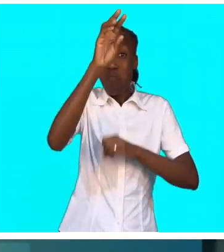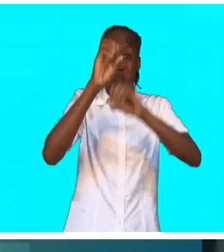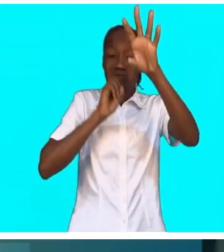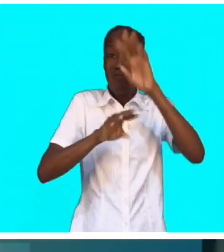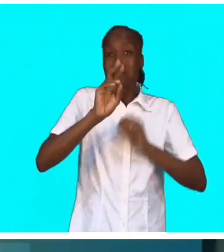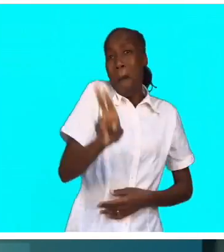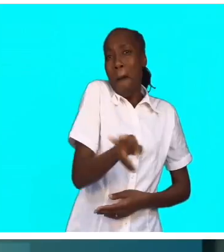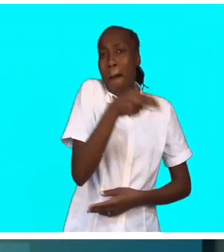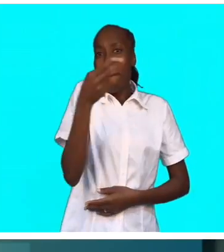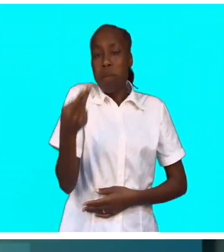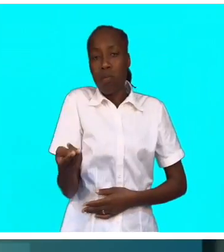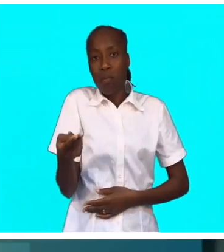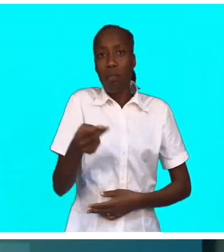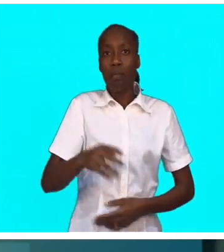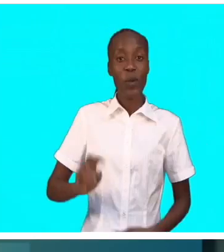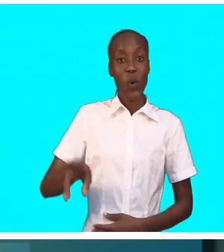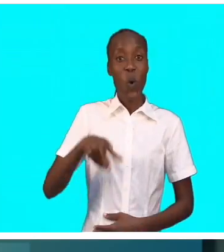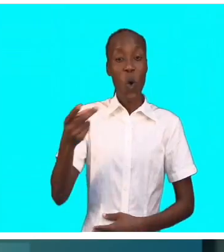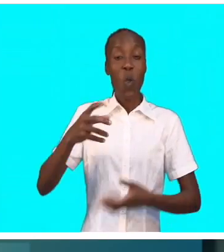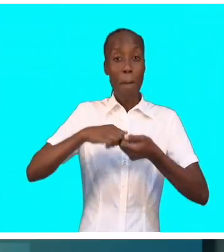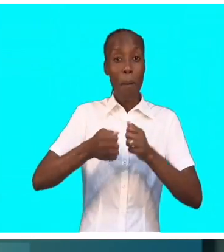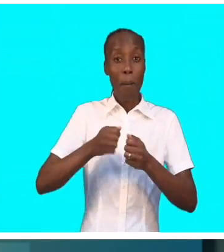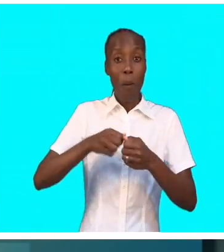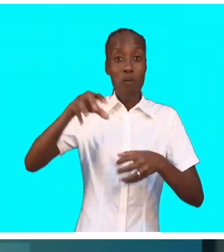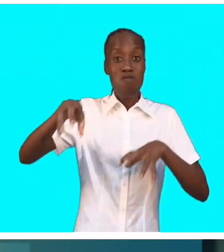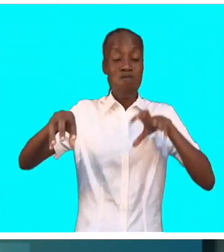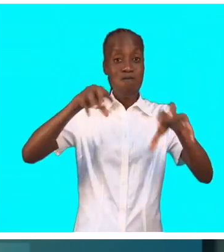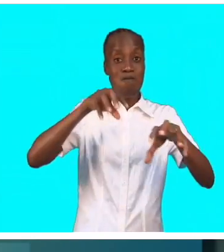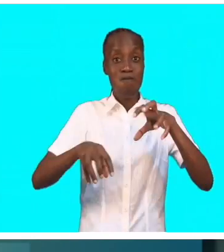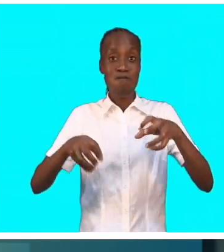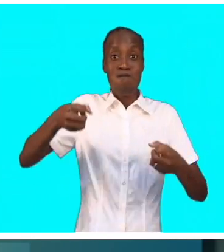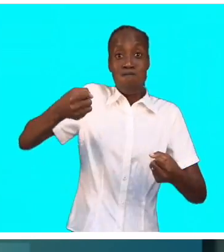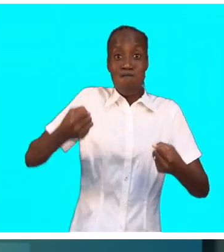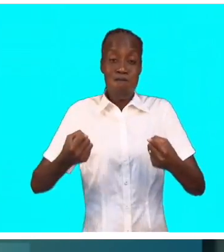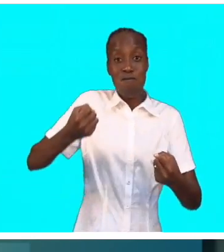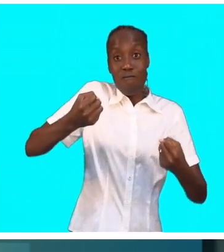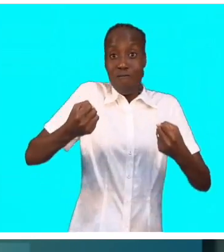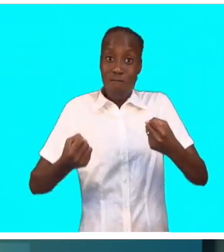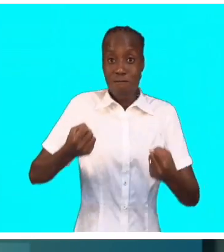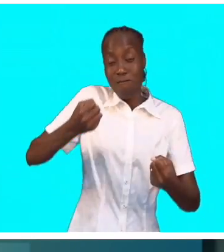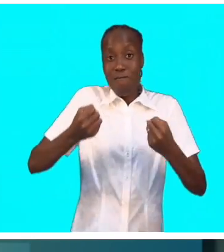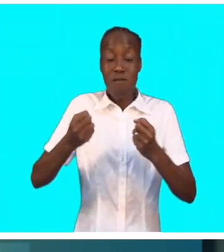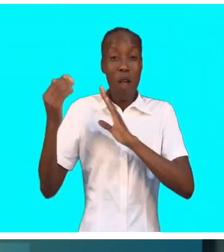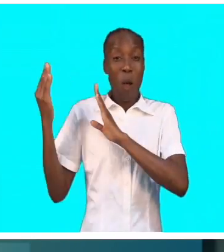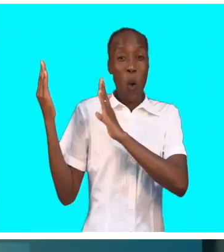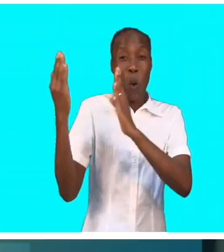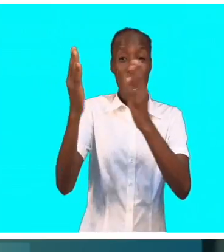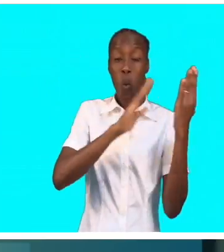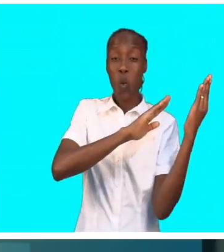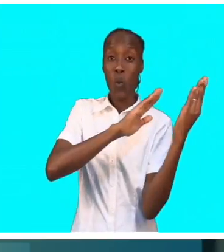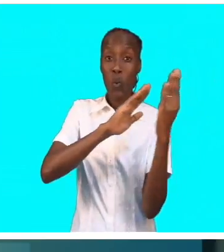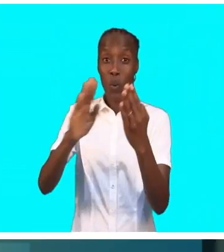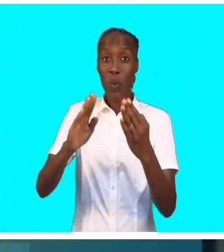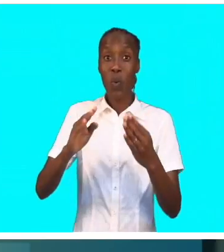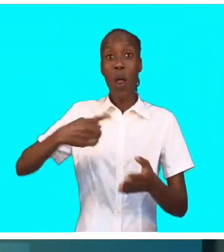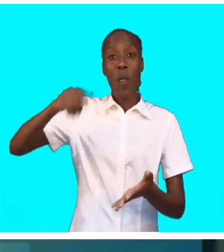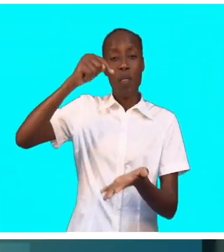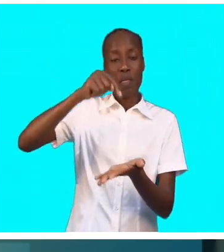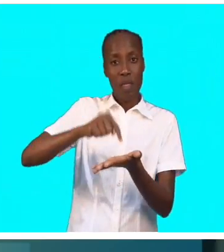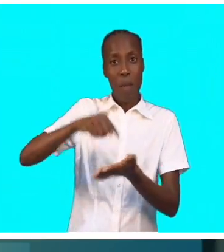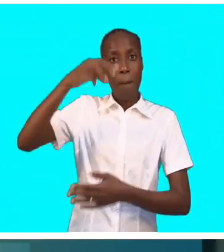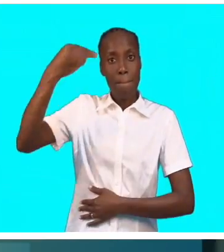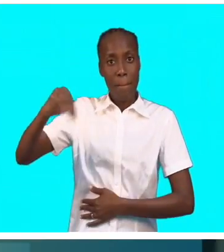outros semáforos já caíram. O outro problema são os buracos identificados nas principais vias neste